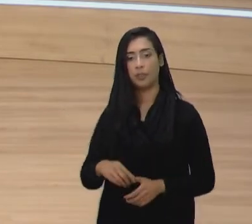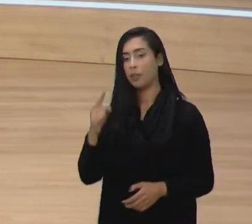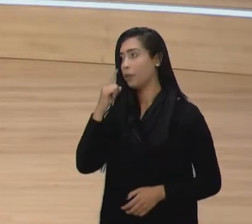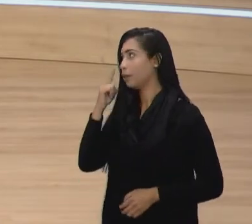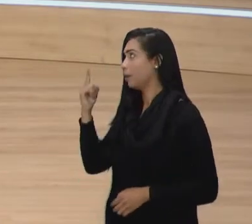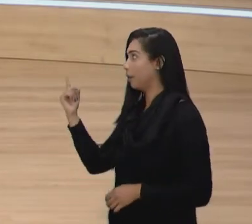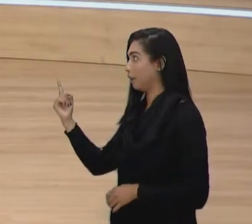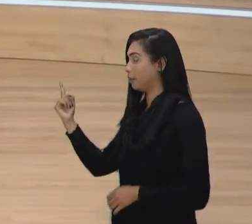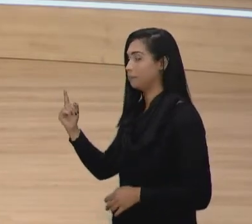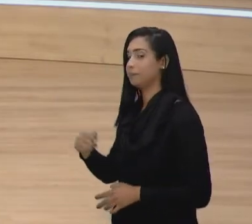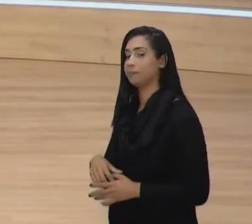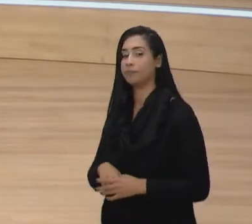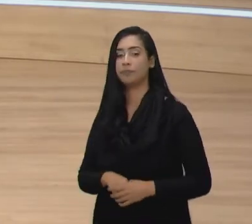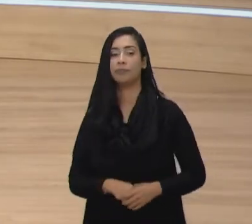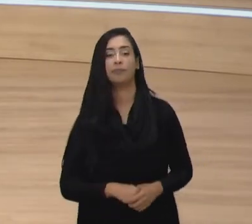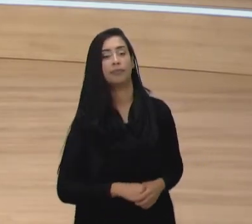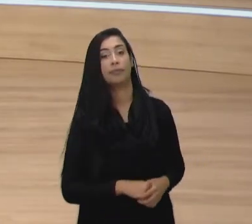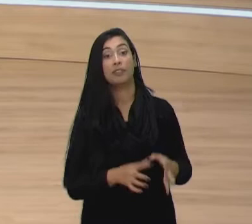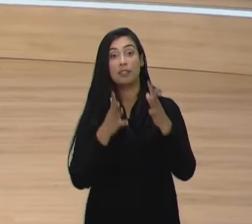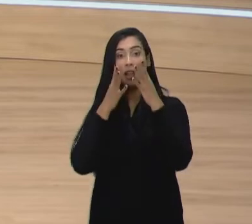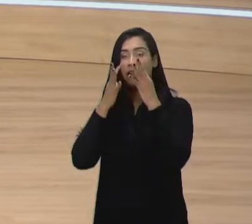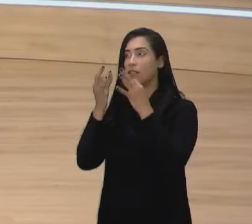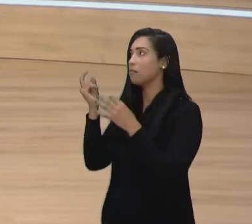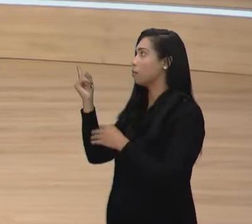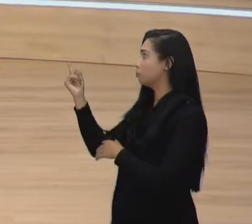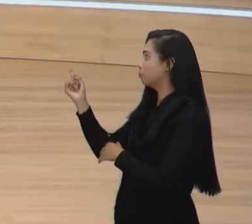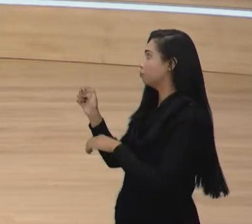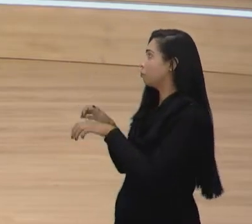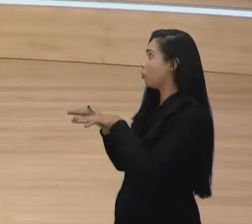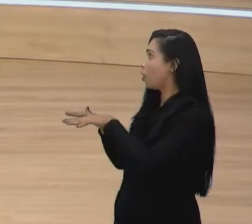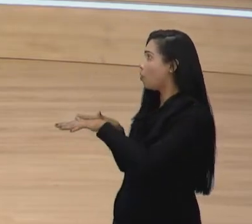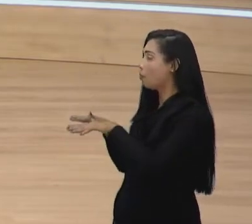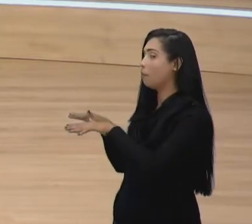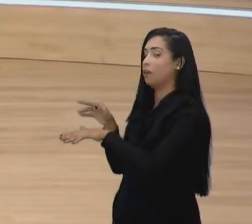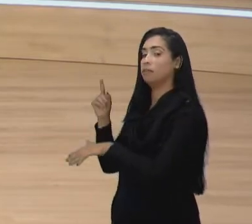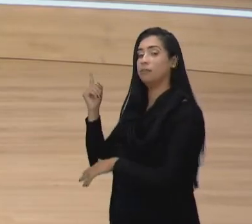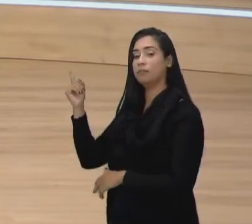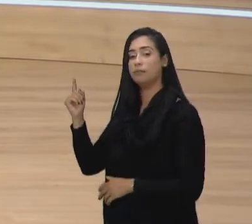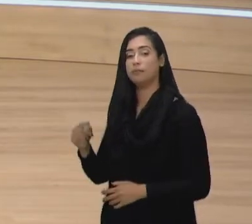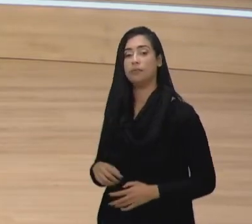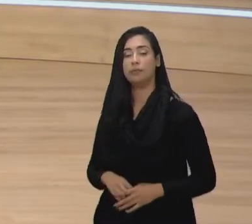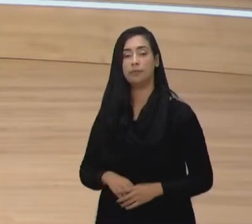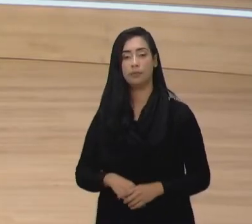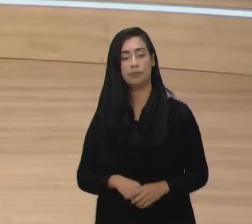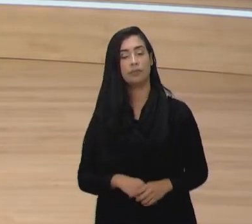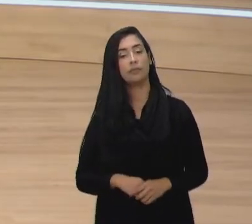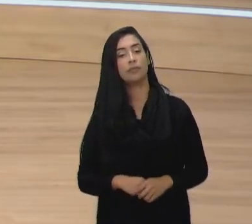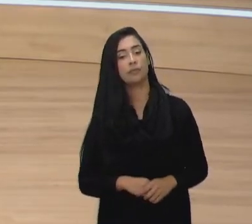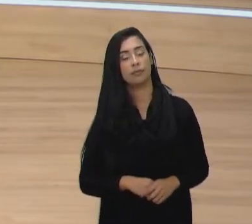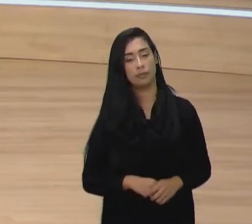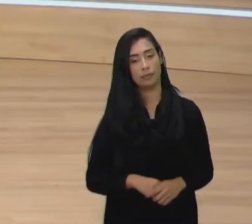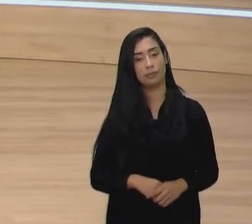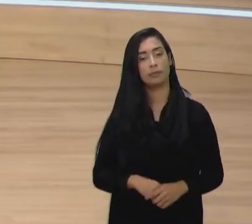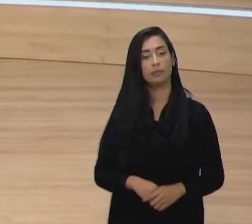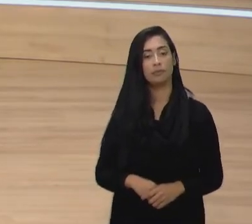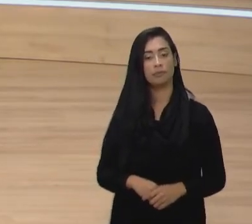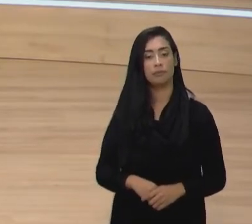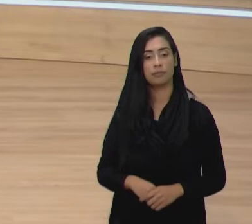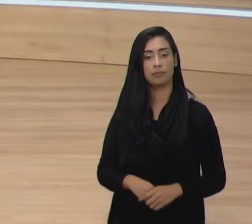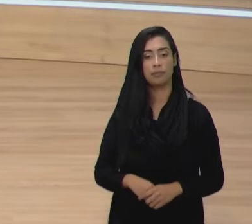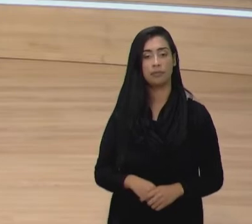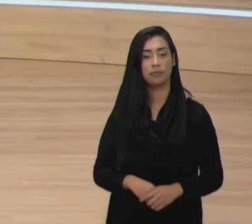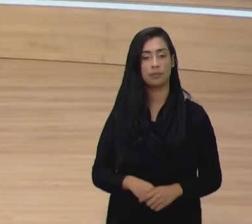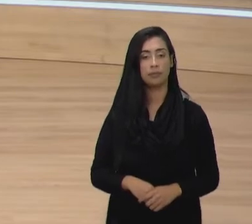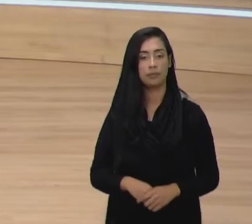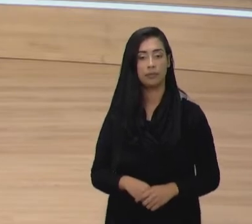Só que nessa troca de lado, a gente vai e vai voltar. Eu vou e volto. Pra facilitar... Para ela